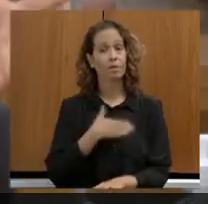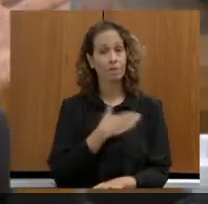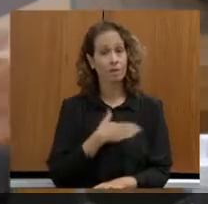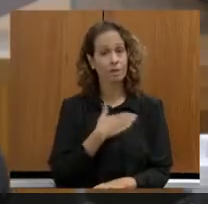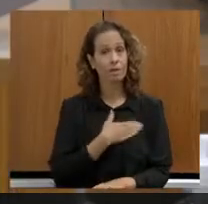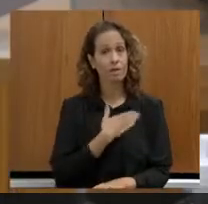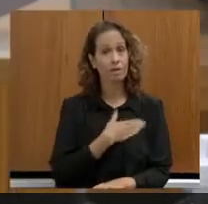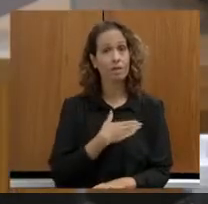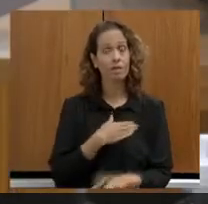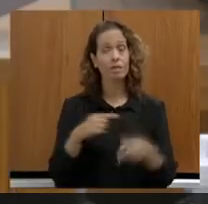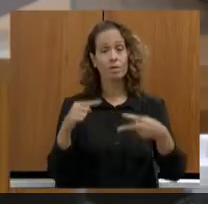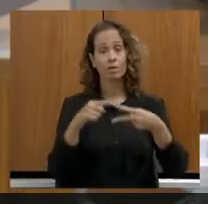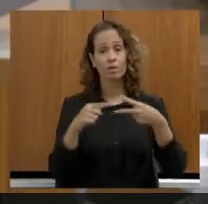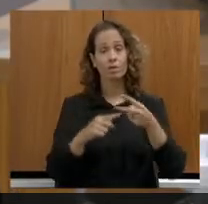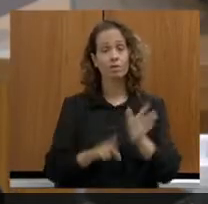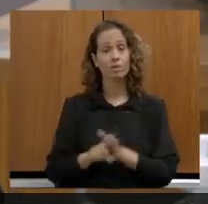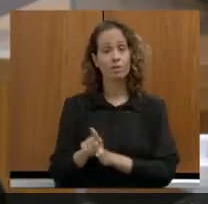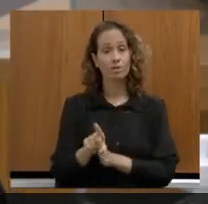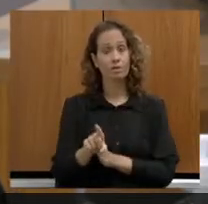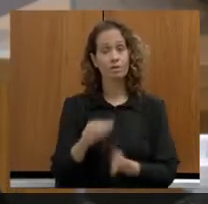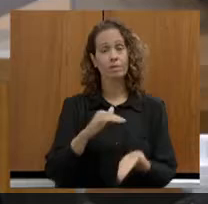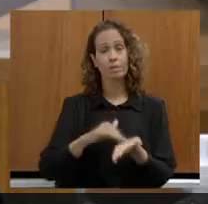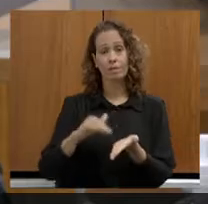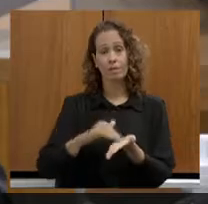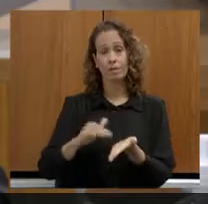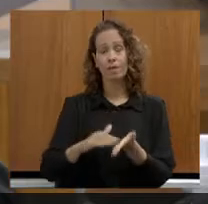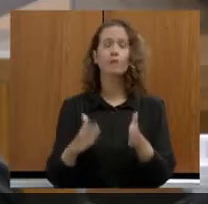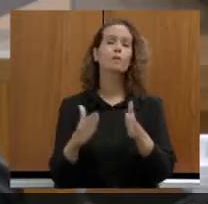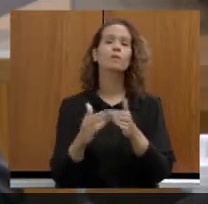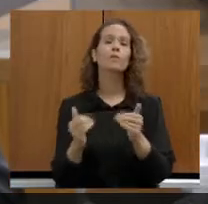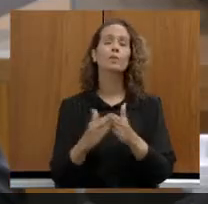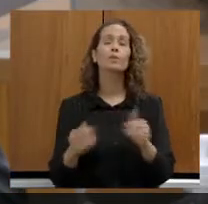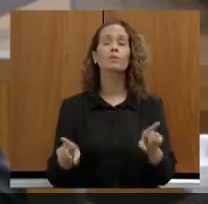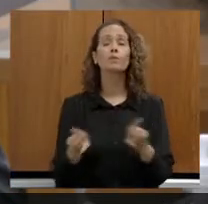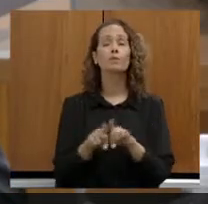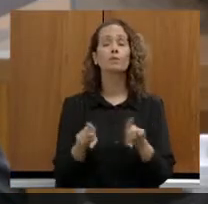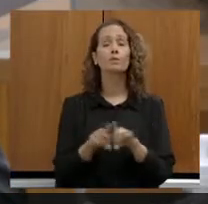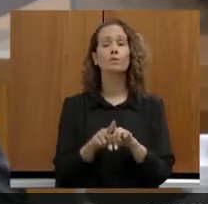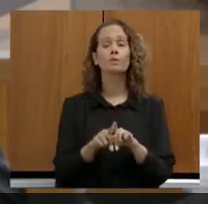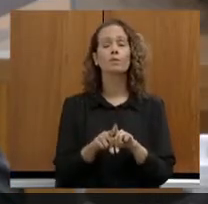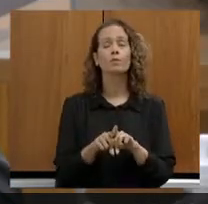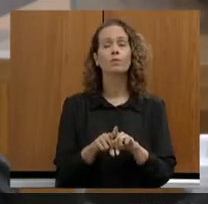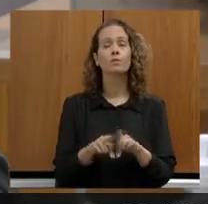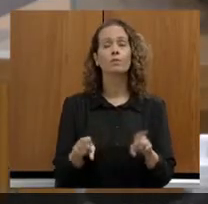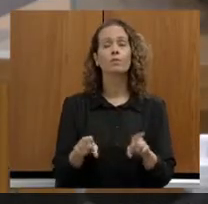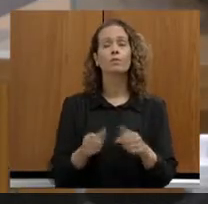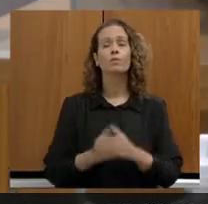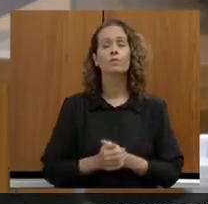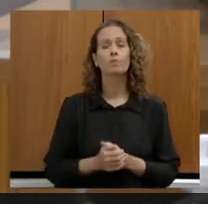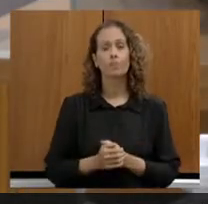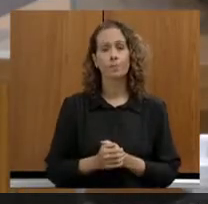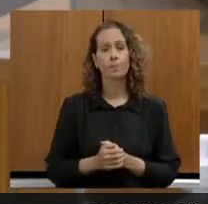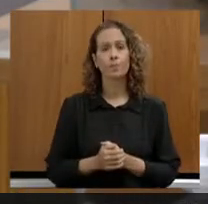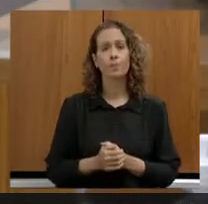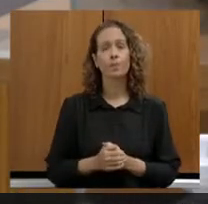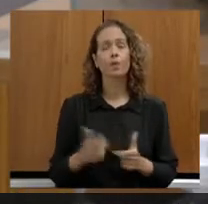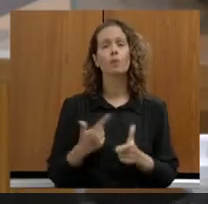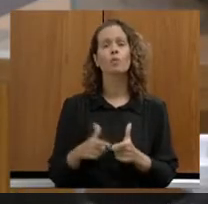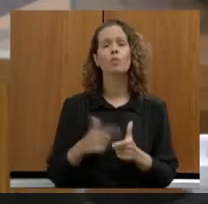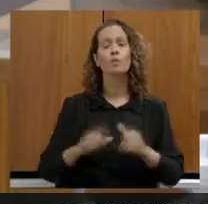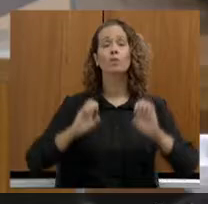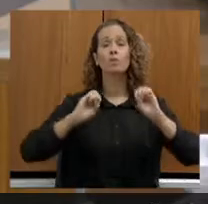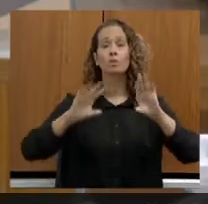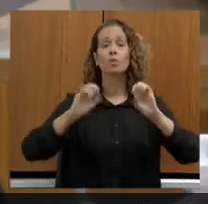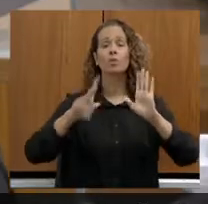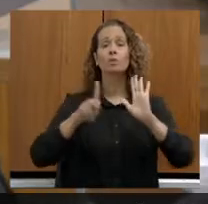dessas duas desses dois questionamentos secretário E pedir a senhora também é a questão do ensino